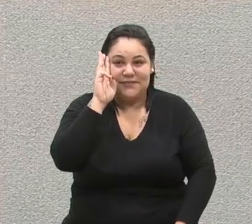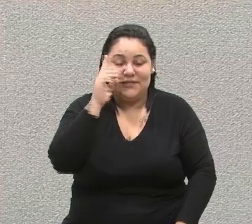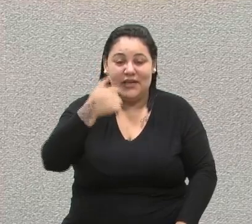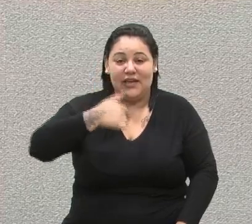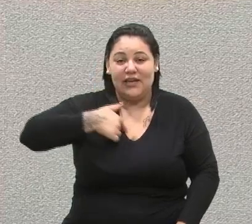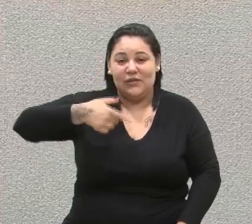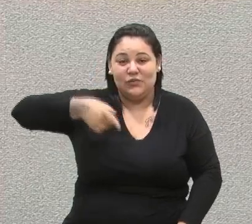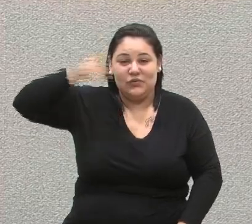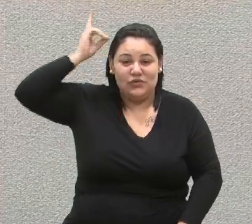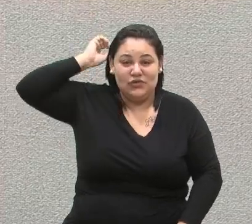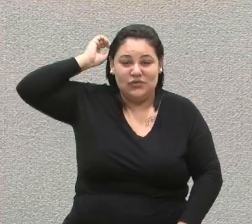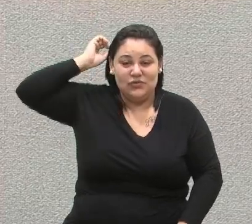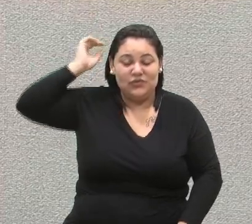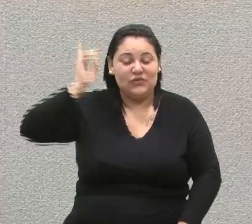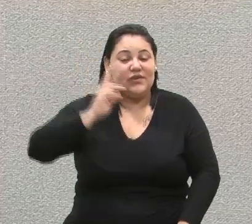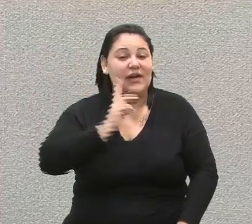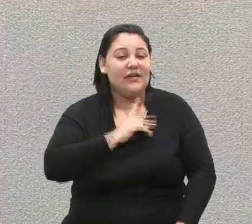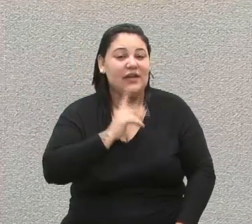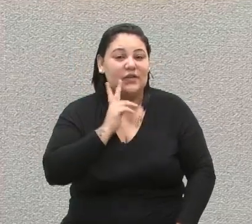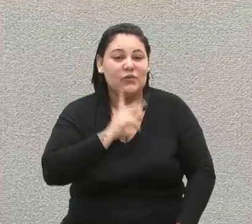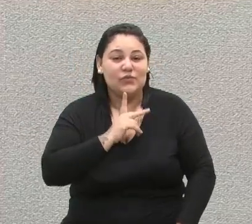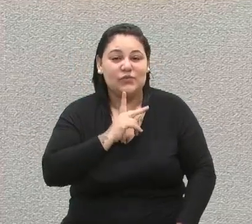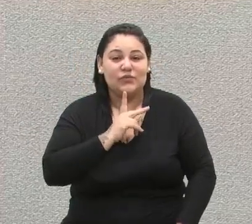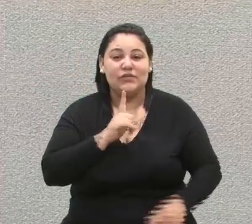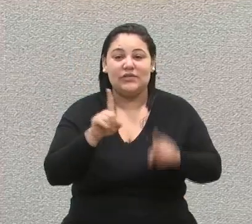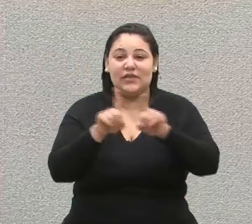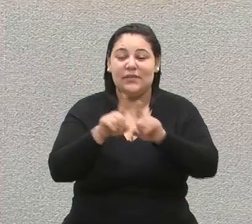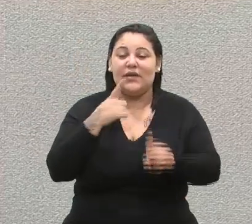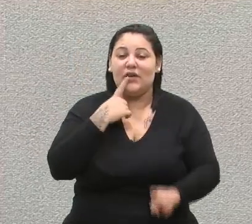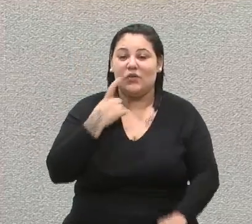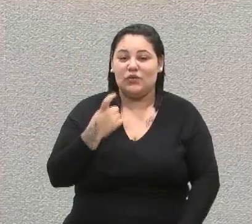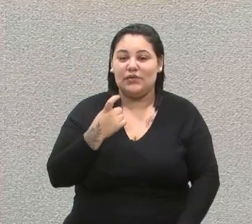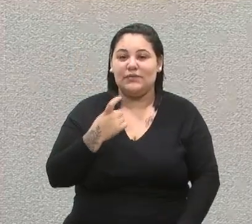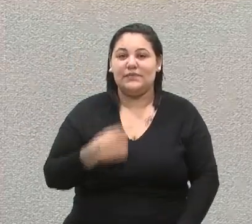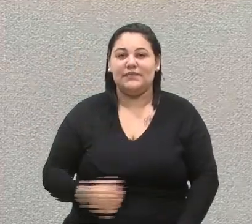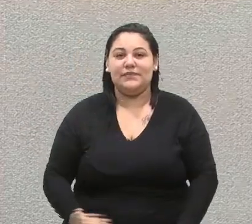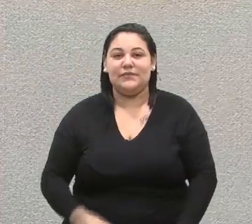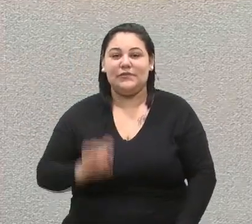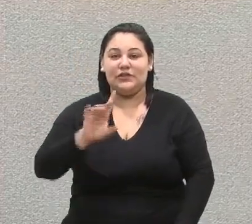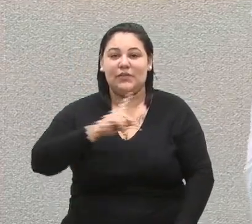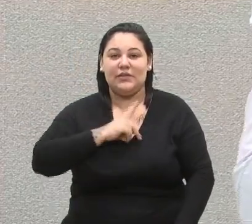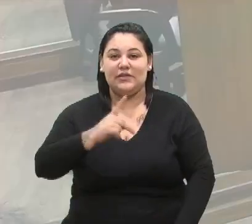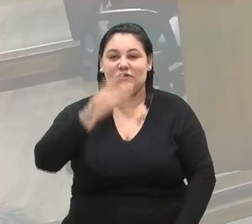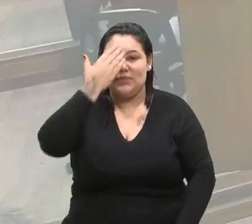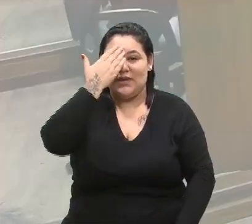vereador Lucas Dil, Renato Oliveira e vereadora Rose Frigieri. Era isso, presidente. Obrigado.